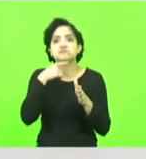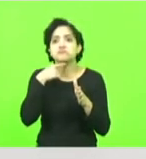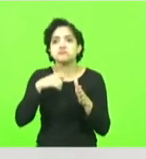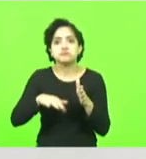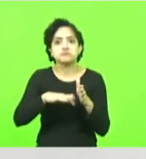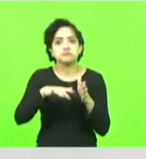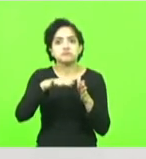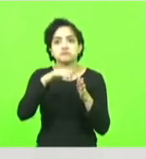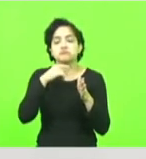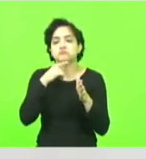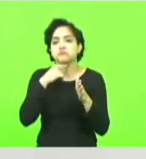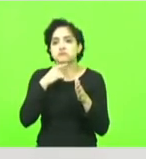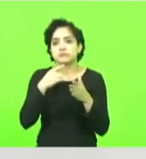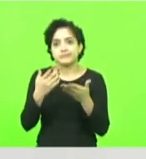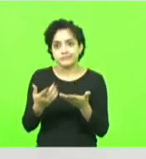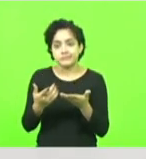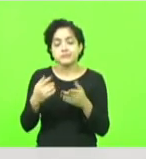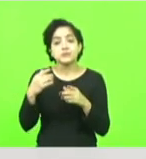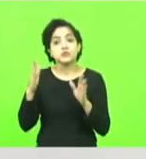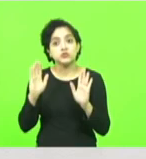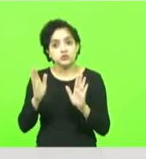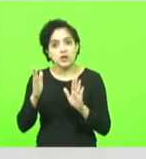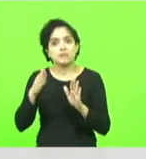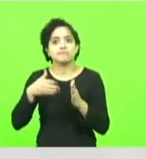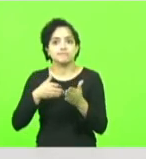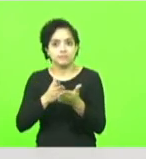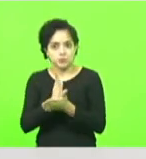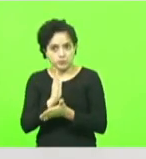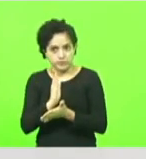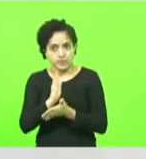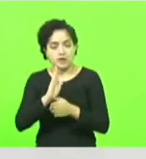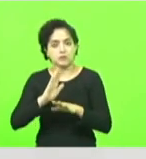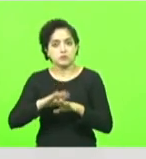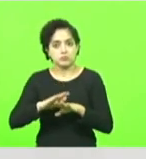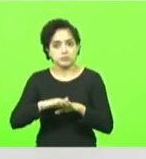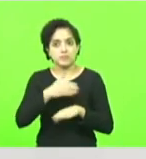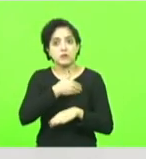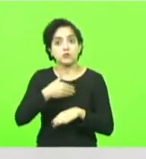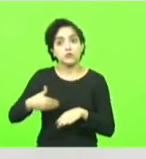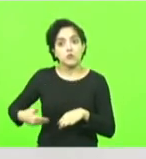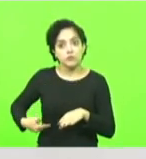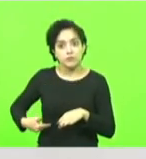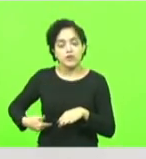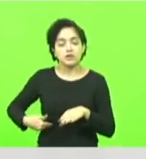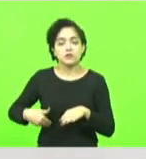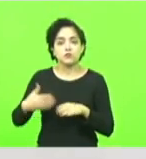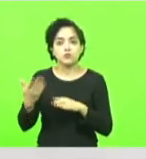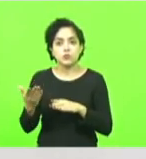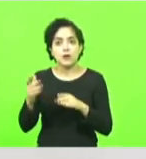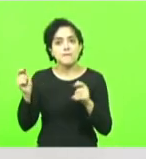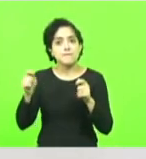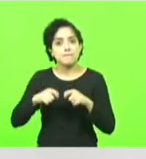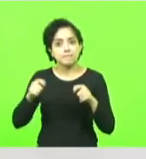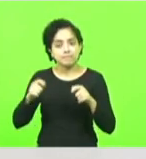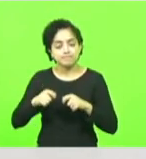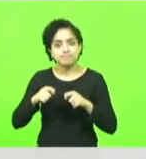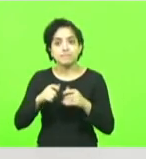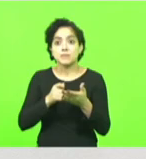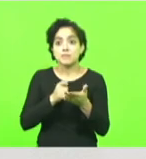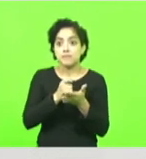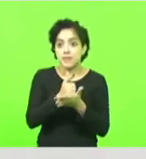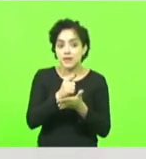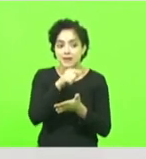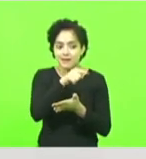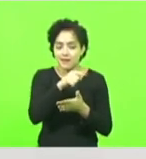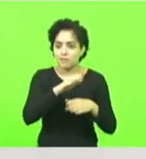também projeto de lei aprovado e sancionado já pelo governo, que permite ao governo do Estado pagar para aquele